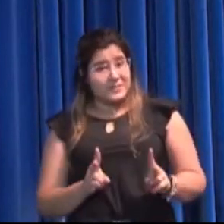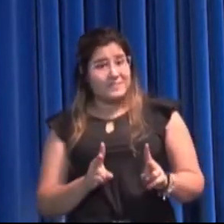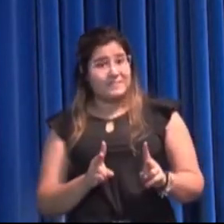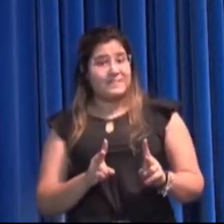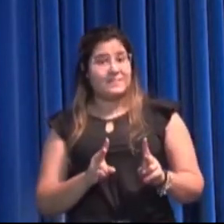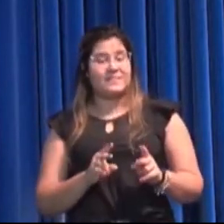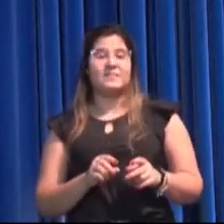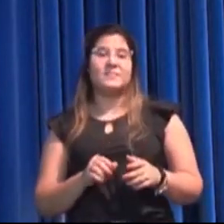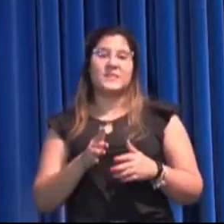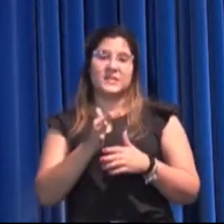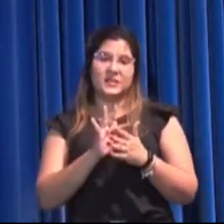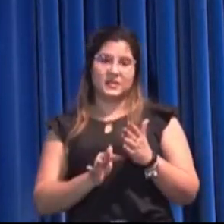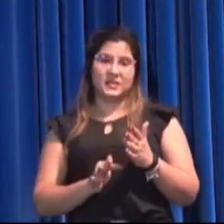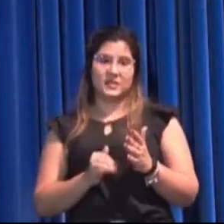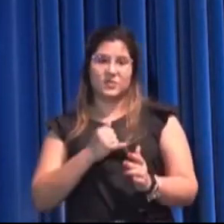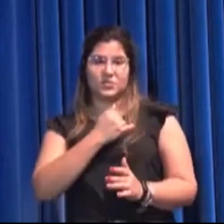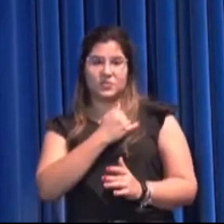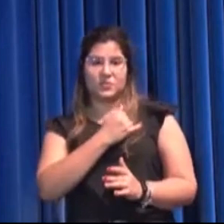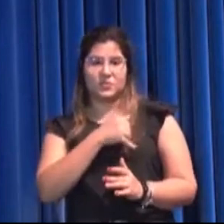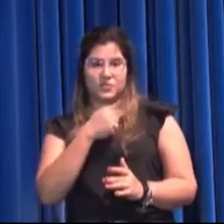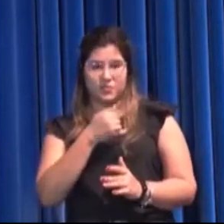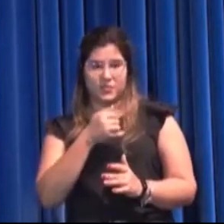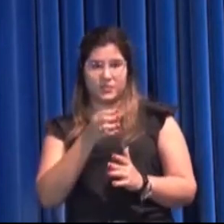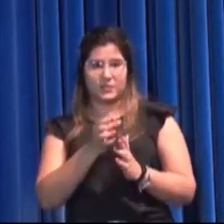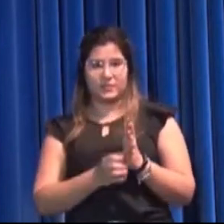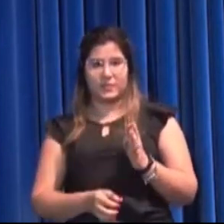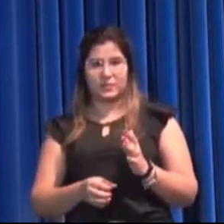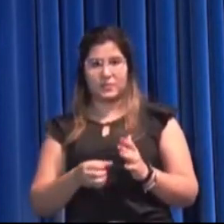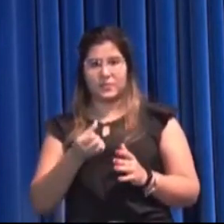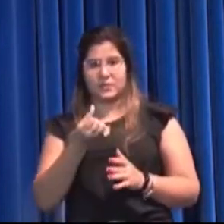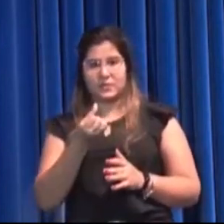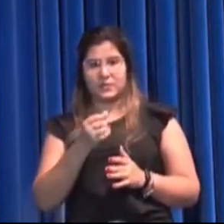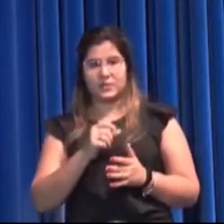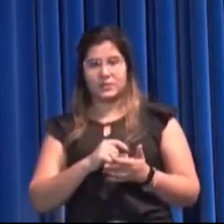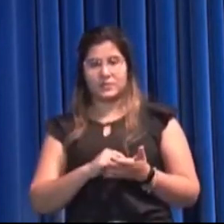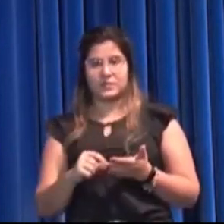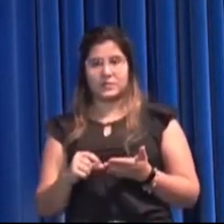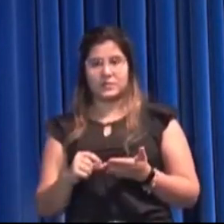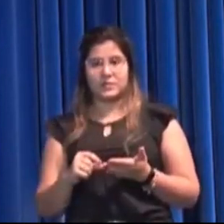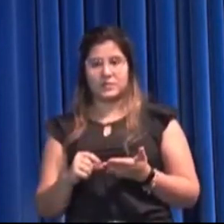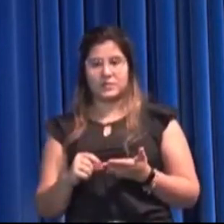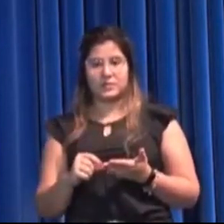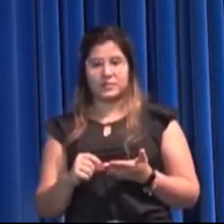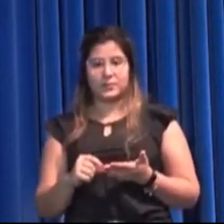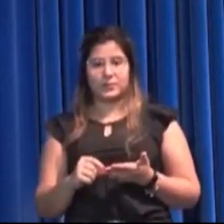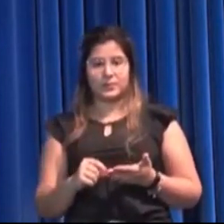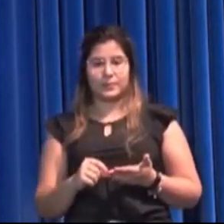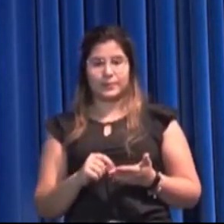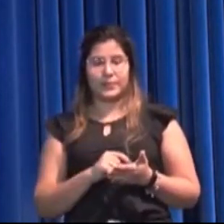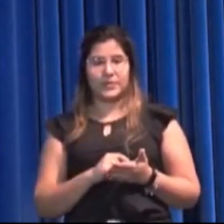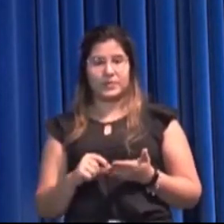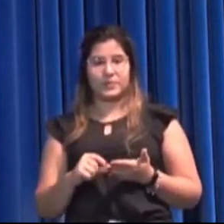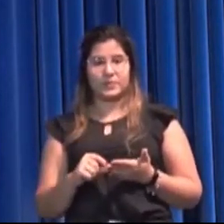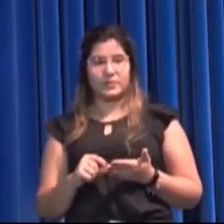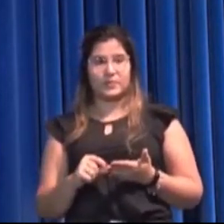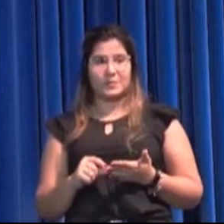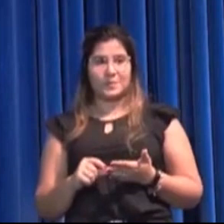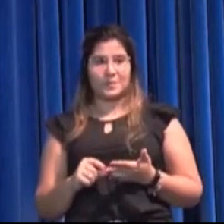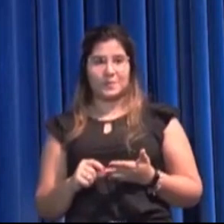Tem um texto de João, capítulo 6, versos... eu vou pedir para a irmã ler dos